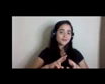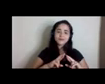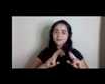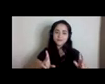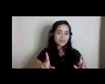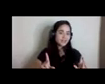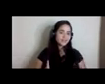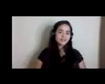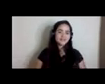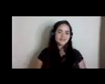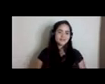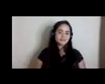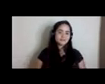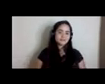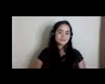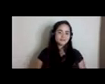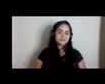dinâmica.